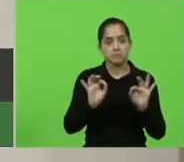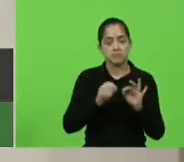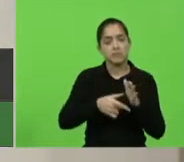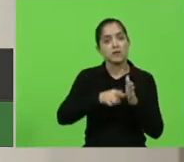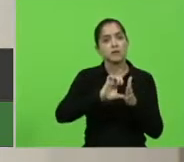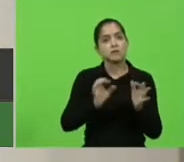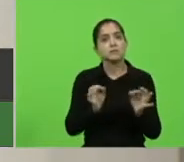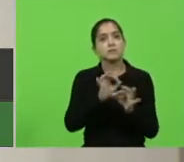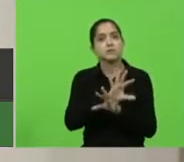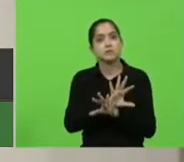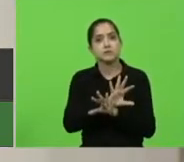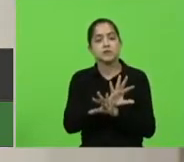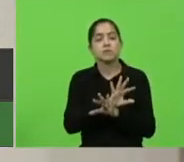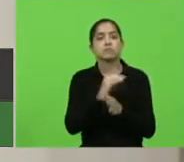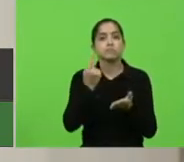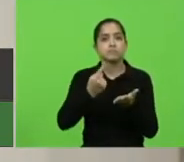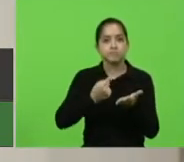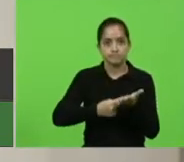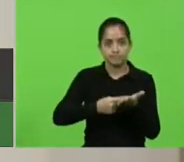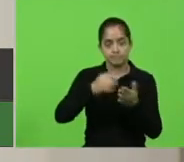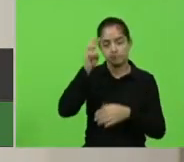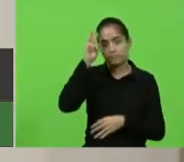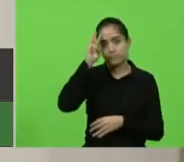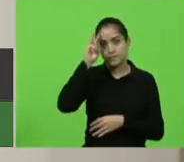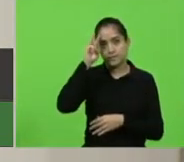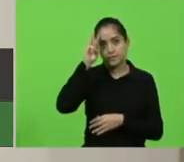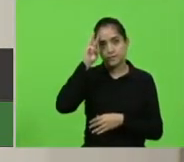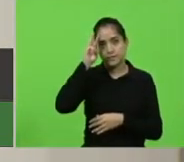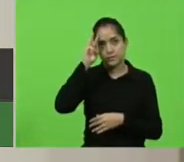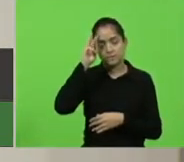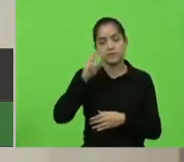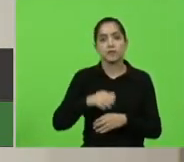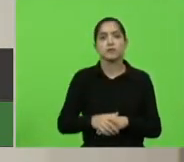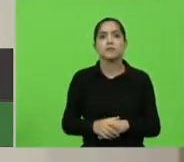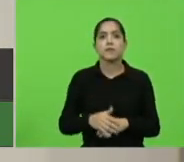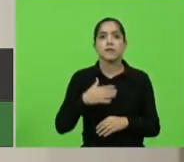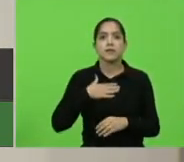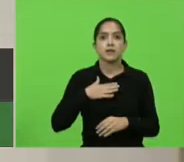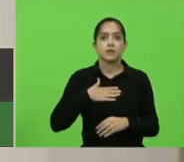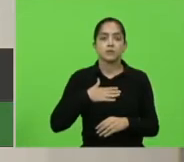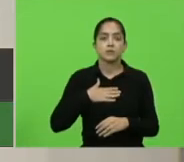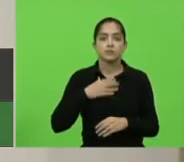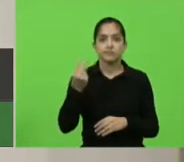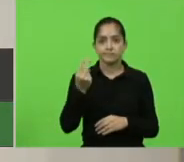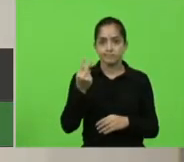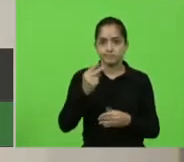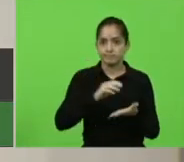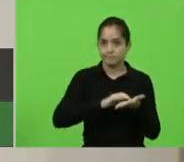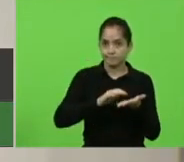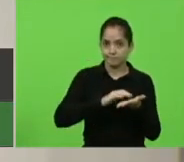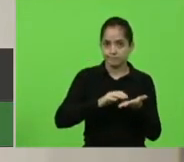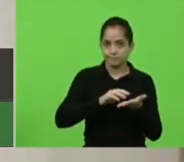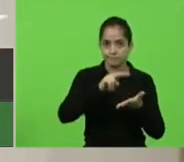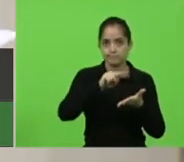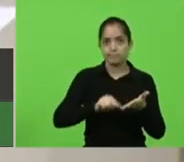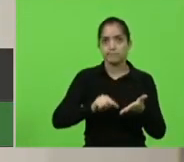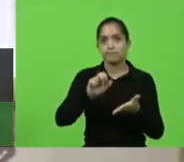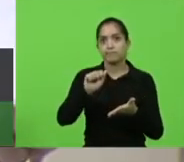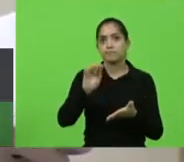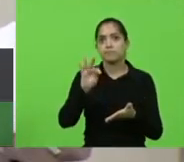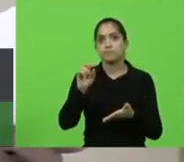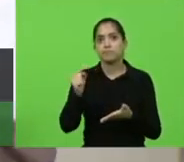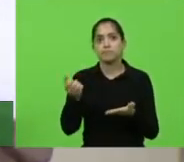convocou outra ordinária para terça-feira, no horário regimental, para constar, eu, segundo secretário, lavrei a presente